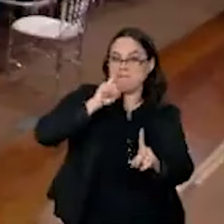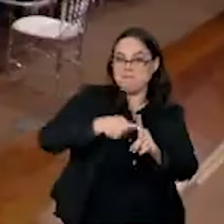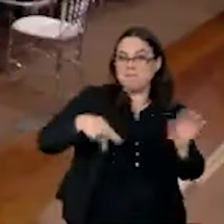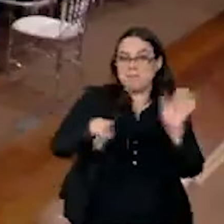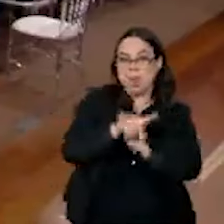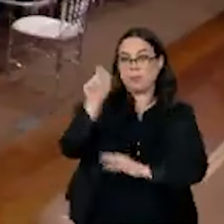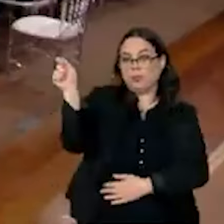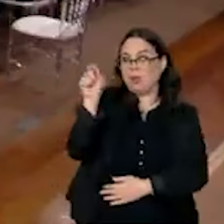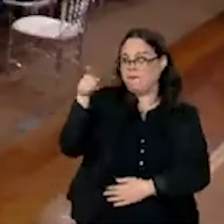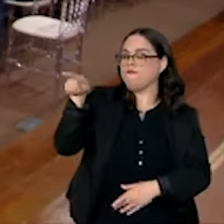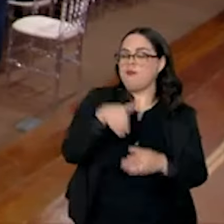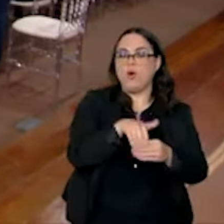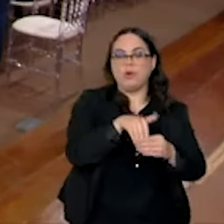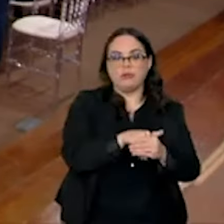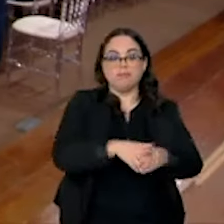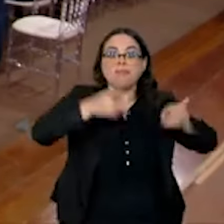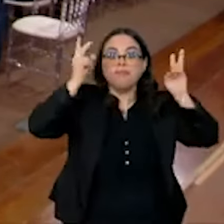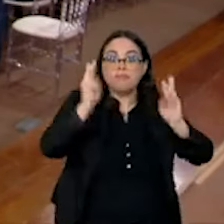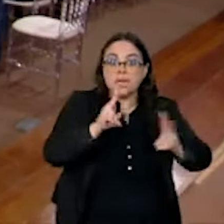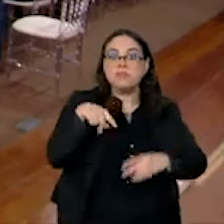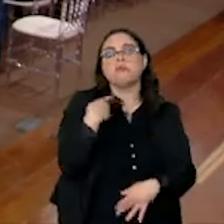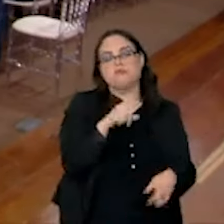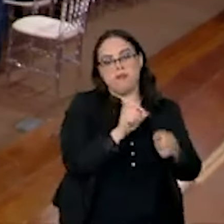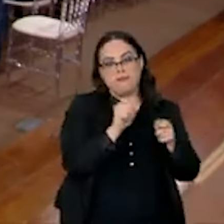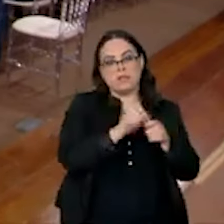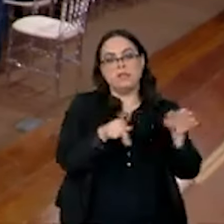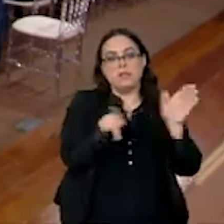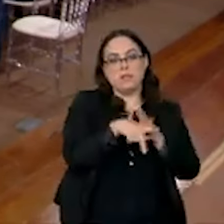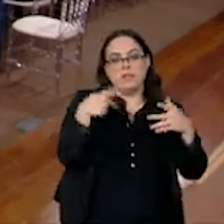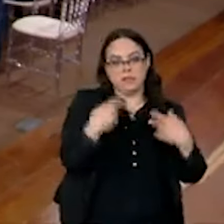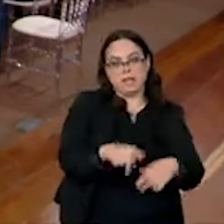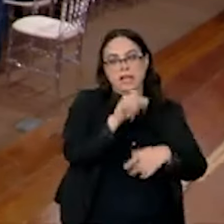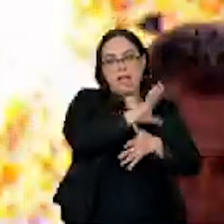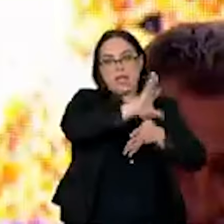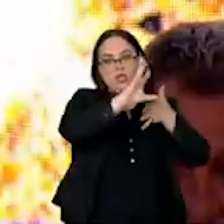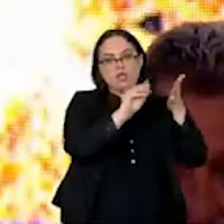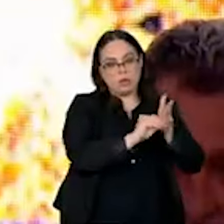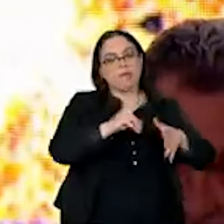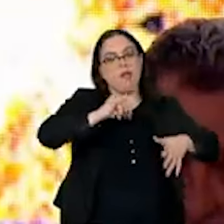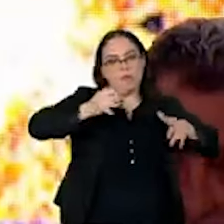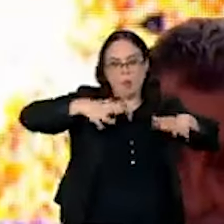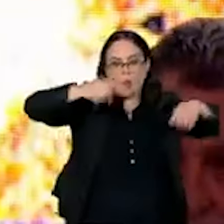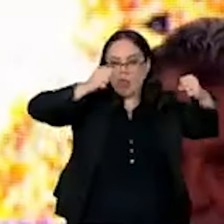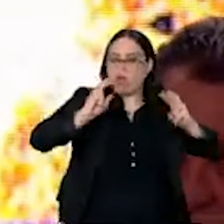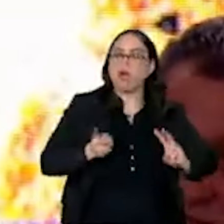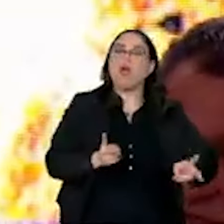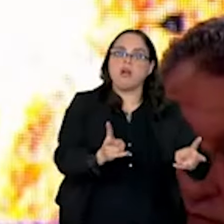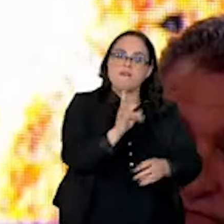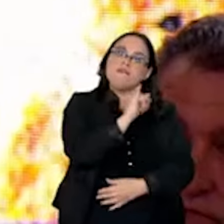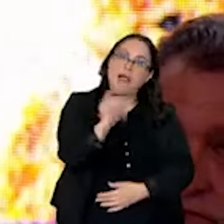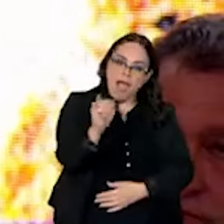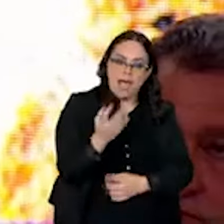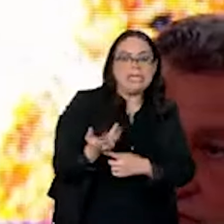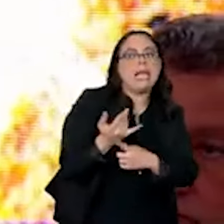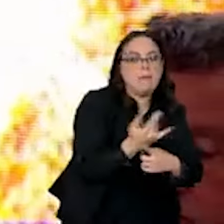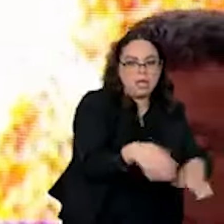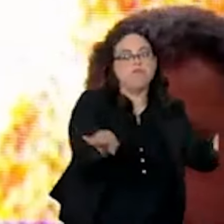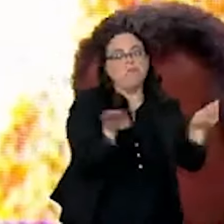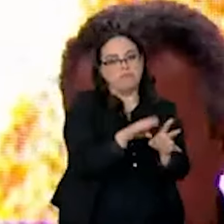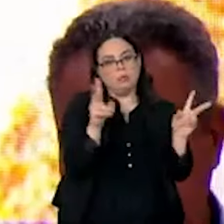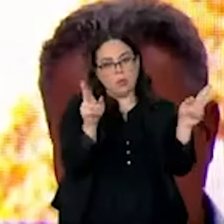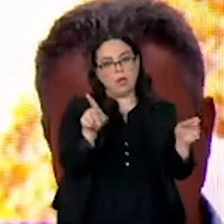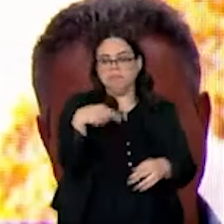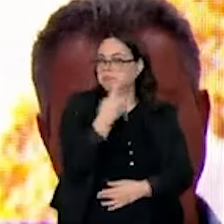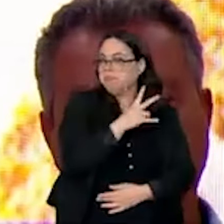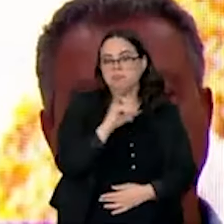Sul. E o mesmo nós vamos fazer para a estiagem aqui na Amazônia. O mesmo nós vamos fazer para a queimada. A gente